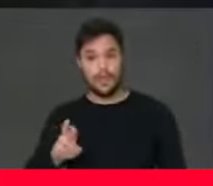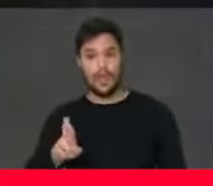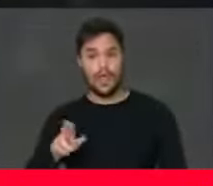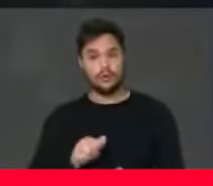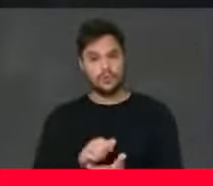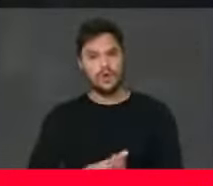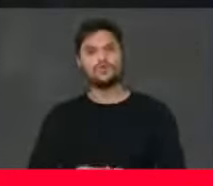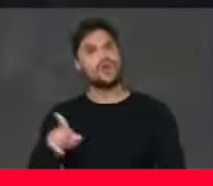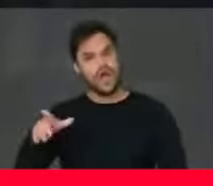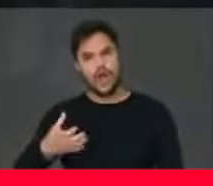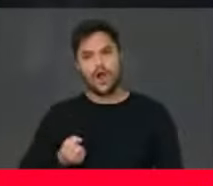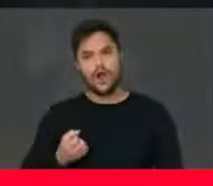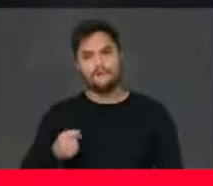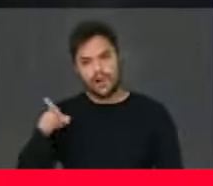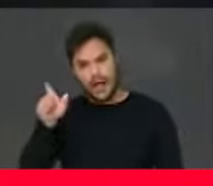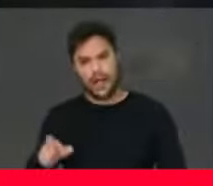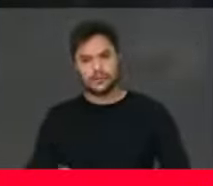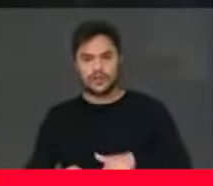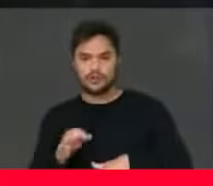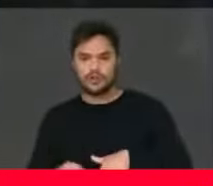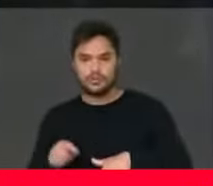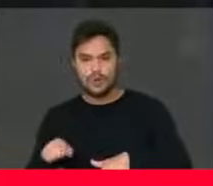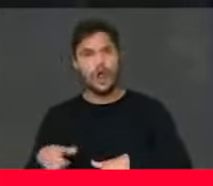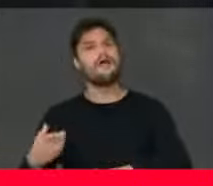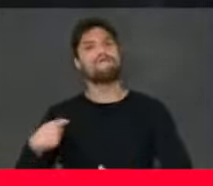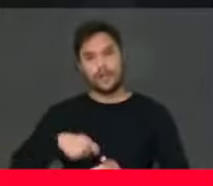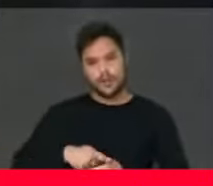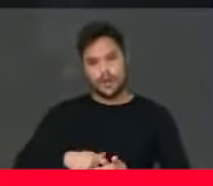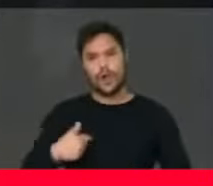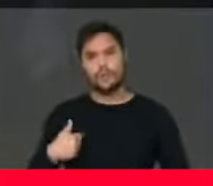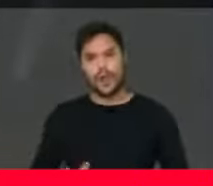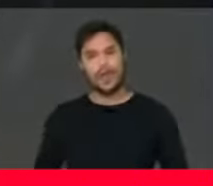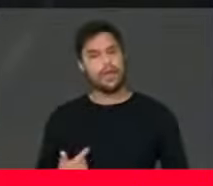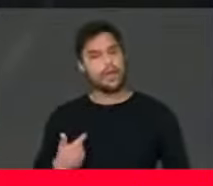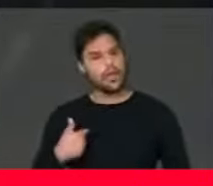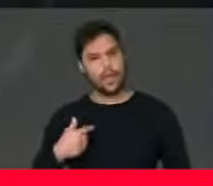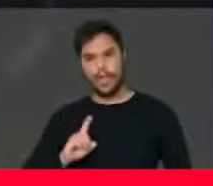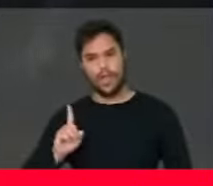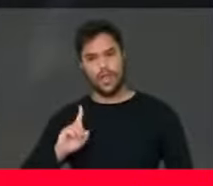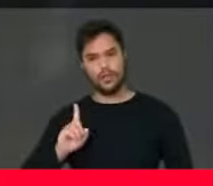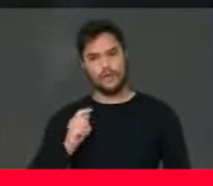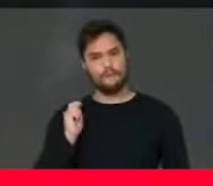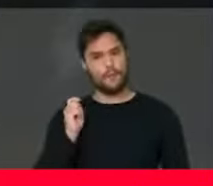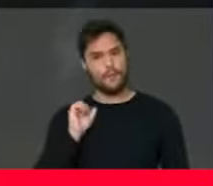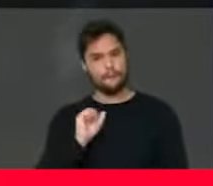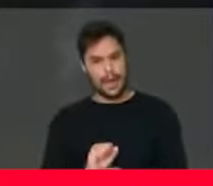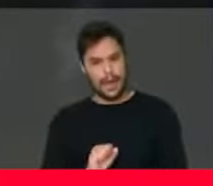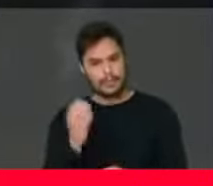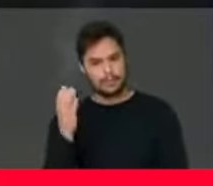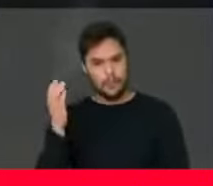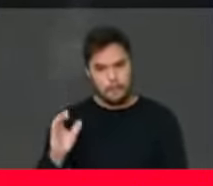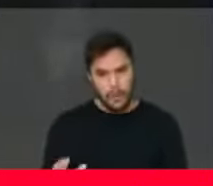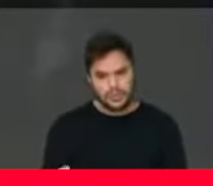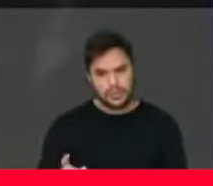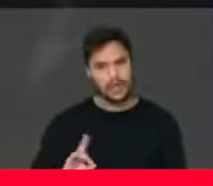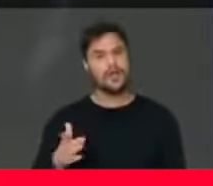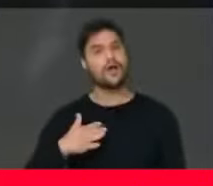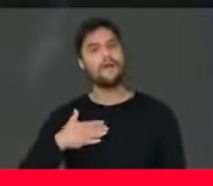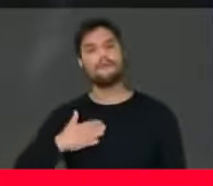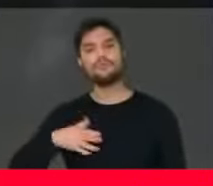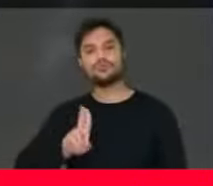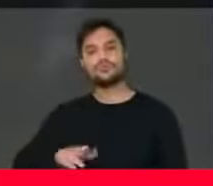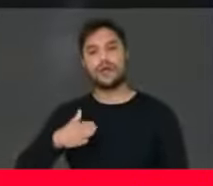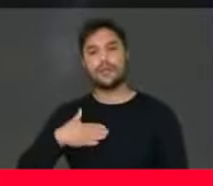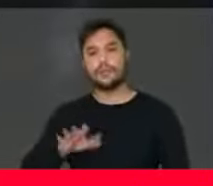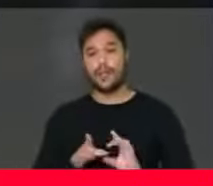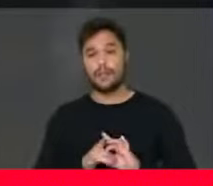disse, covarde Alexandre de Moraes, venha me cobrar, porque eu não vou parar de postar e de exercer a minha